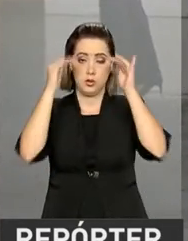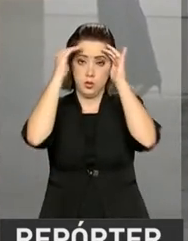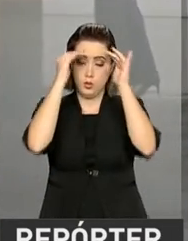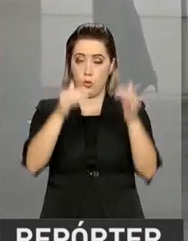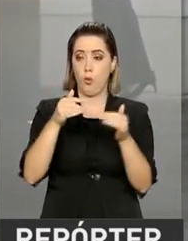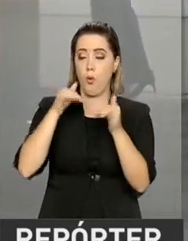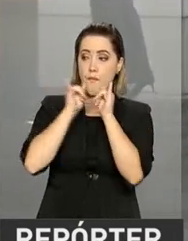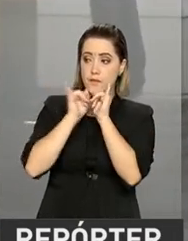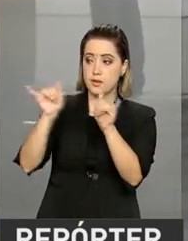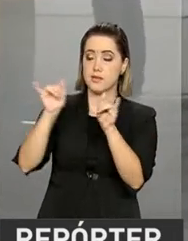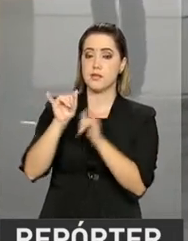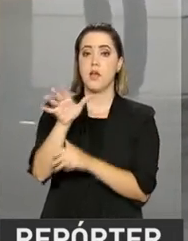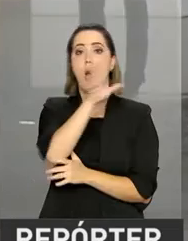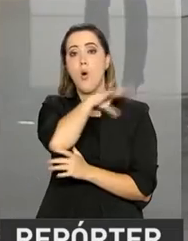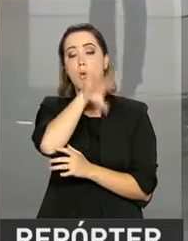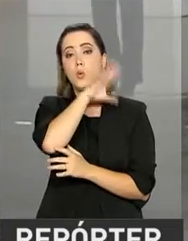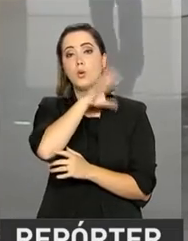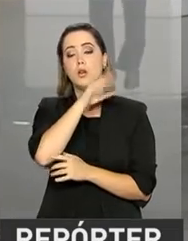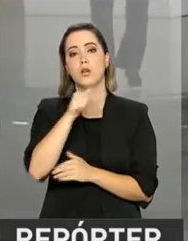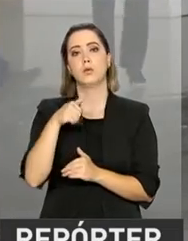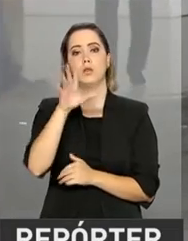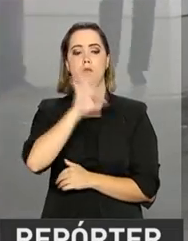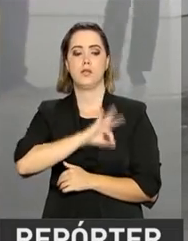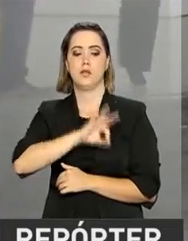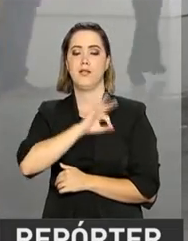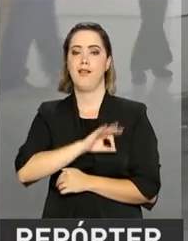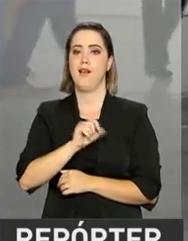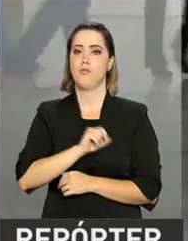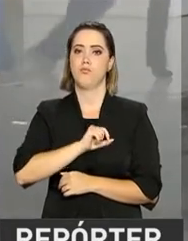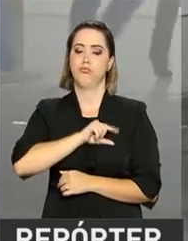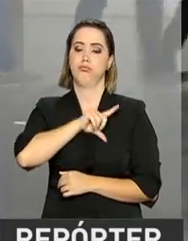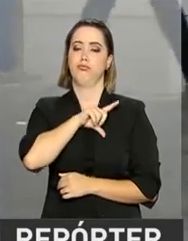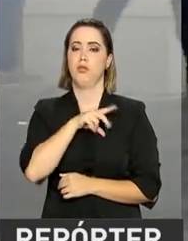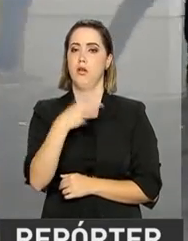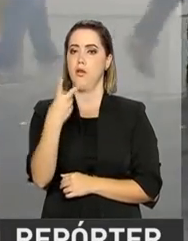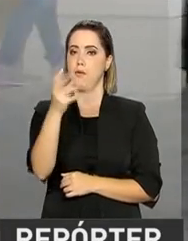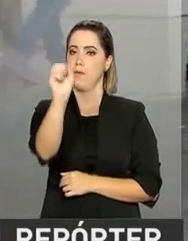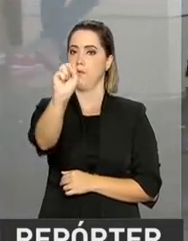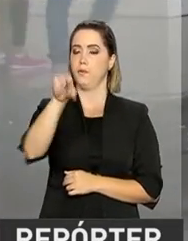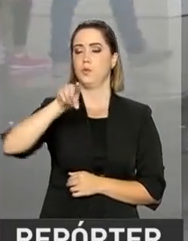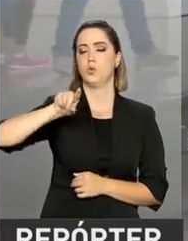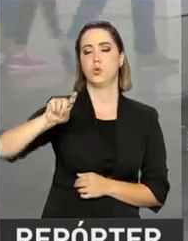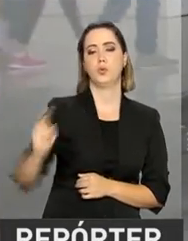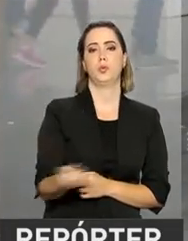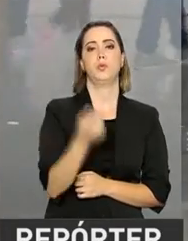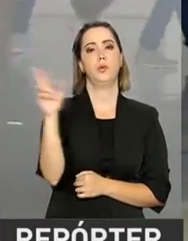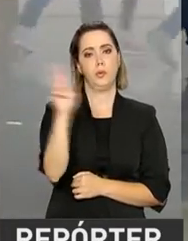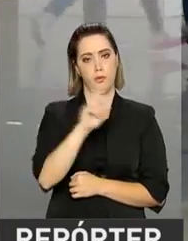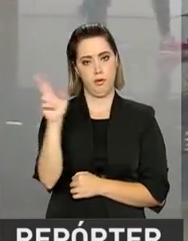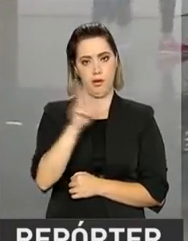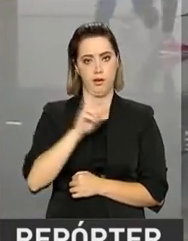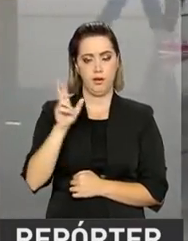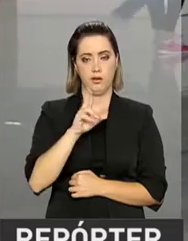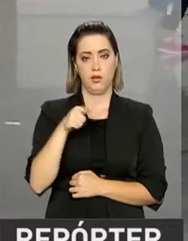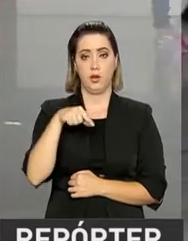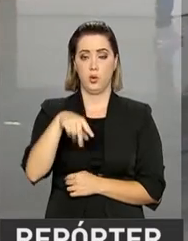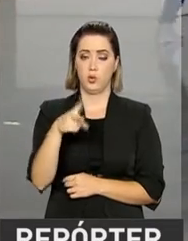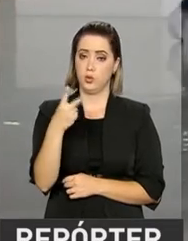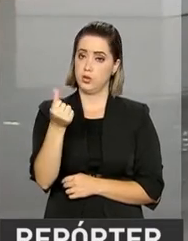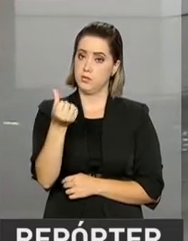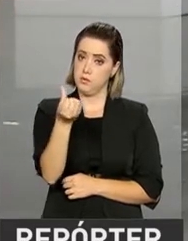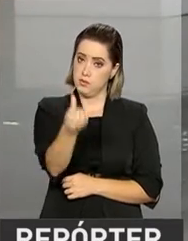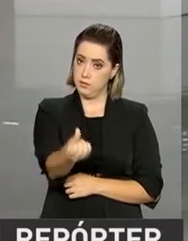rendimentos superiores a vinte e oito mil quinhentos e cinquenta e nove reais e setenta centavos em 2016 as